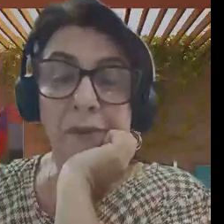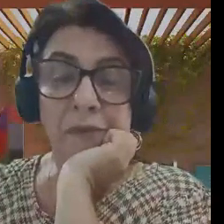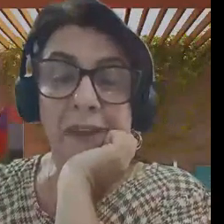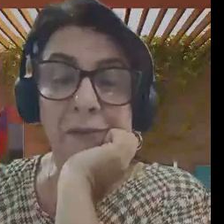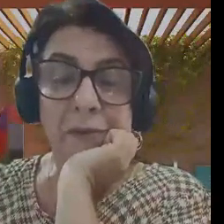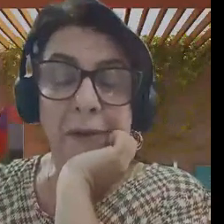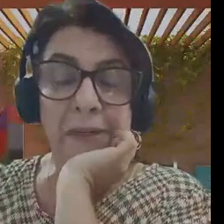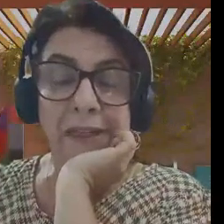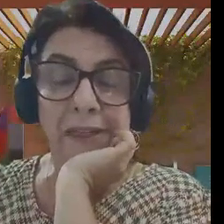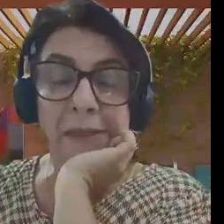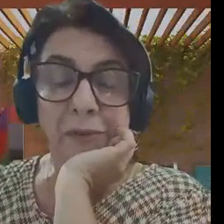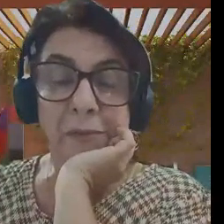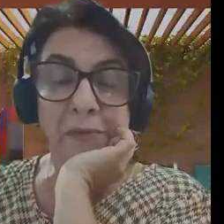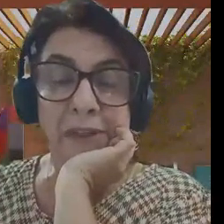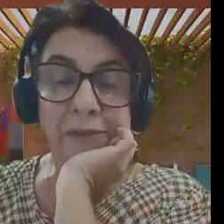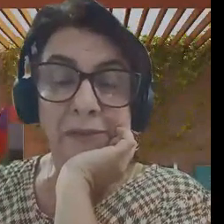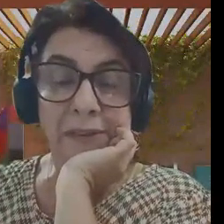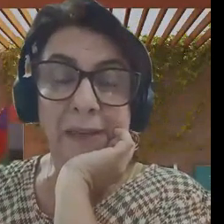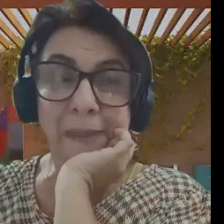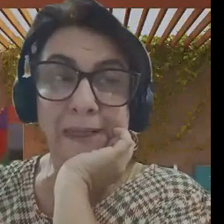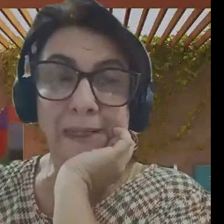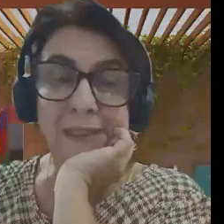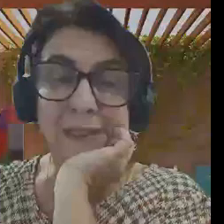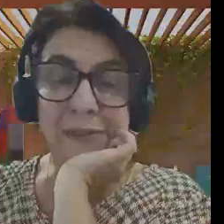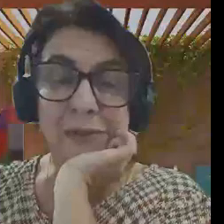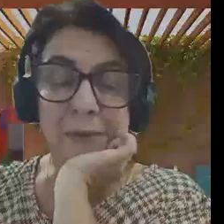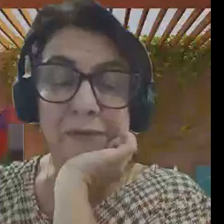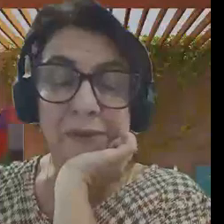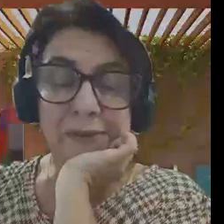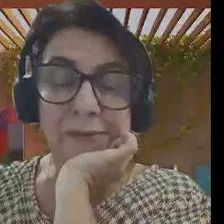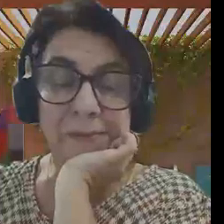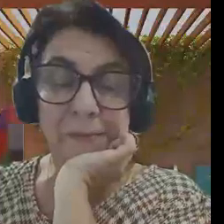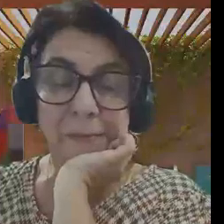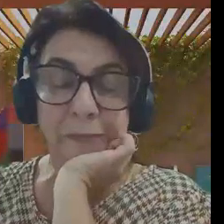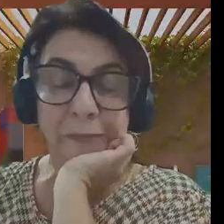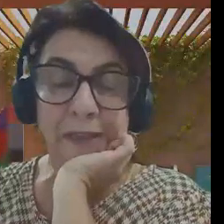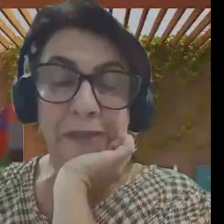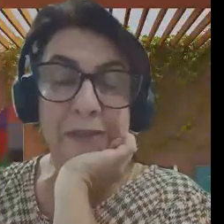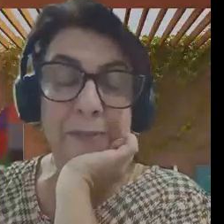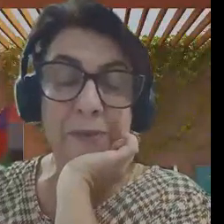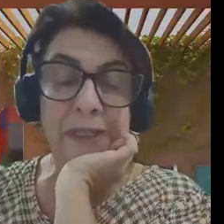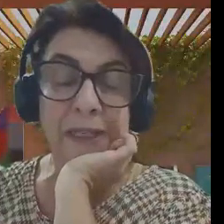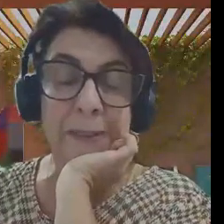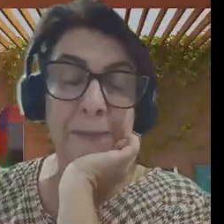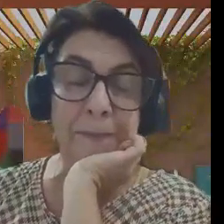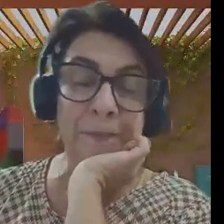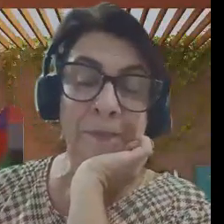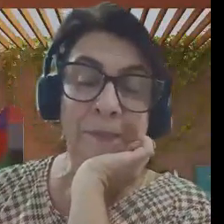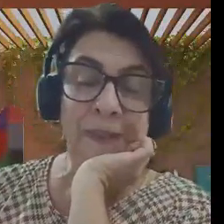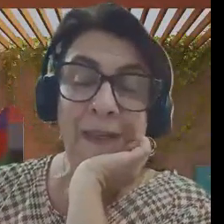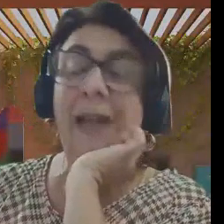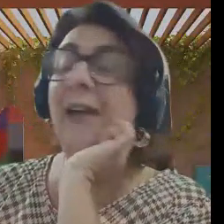eu tô me vendo. Eu abri a câmera e tô me vendo. Quem mais está vendo só minha foto? Levanta a Agora mãozinha.